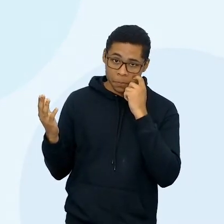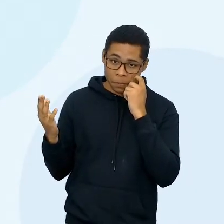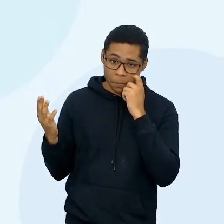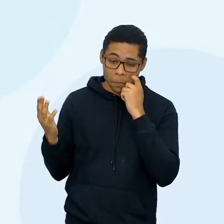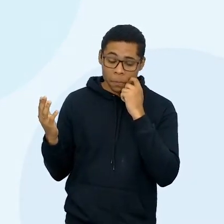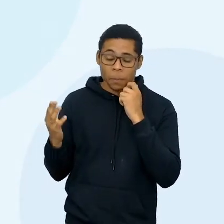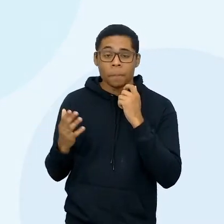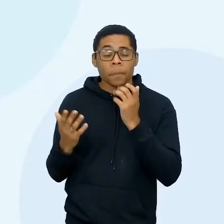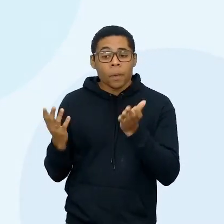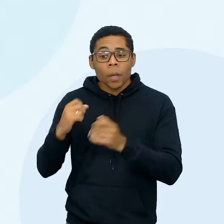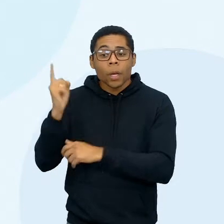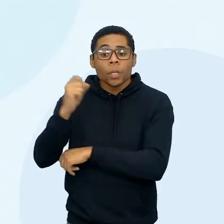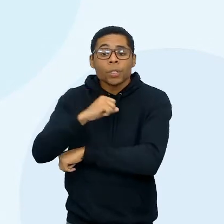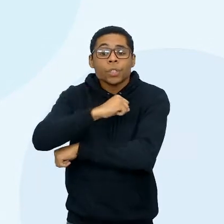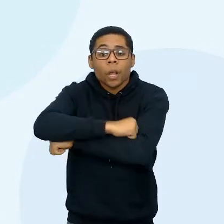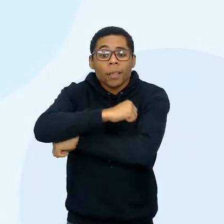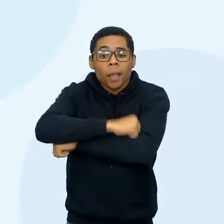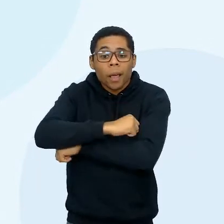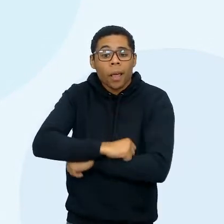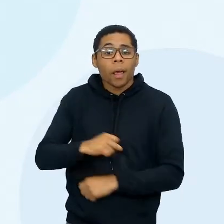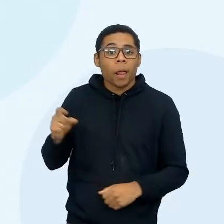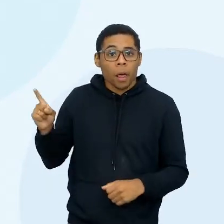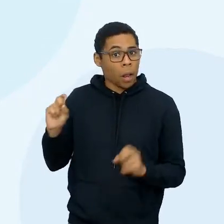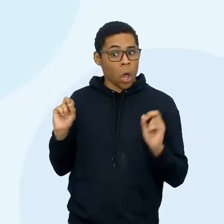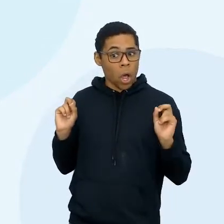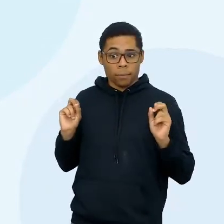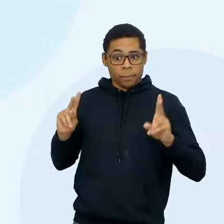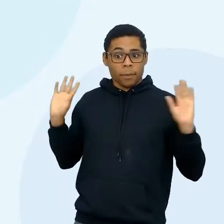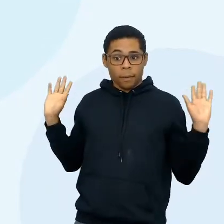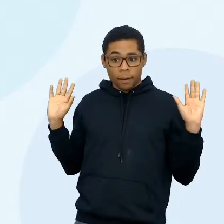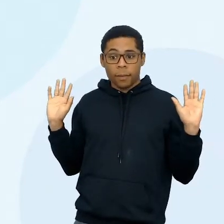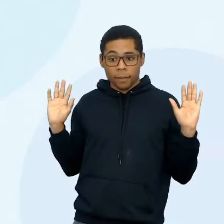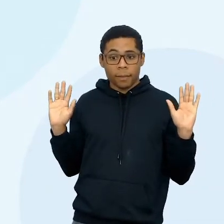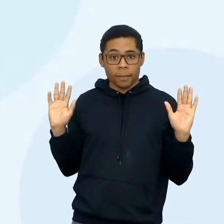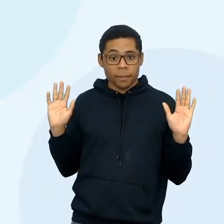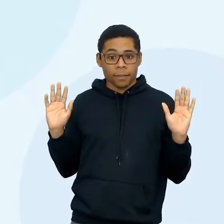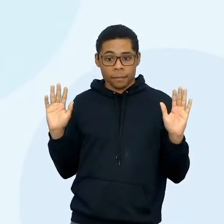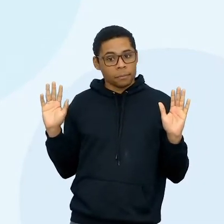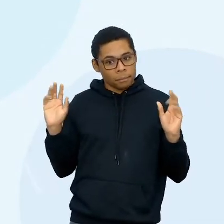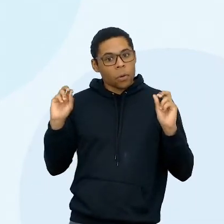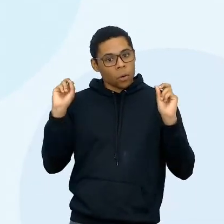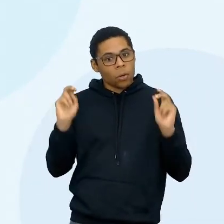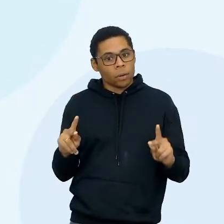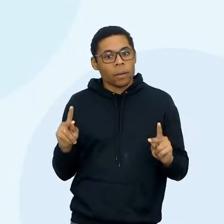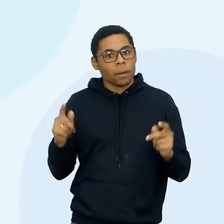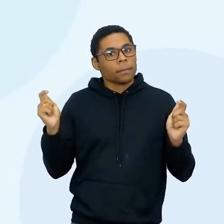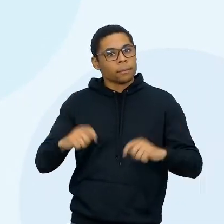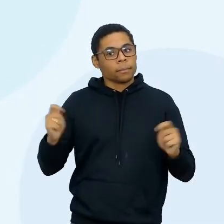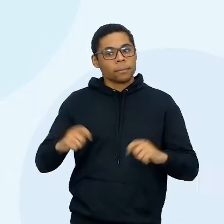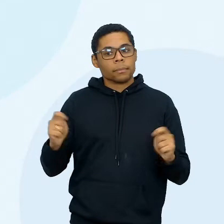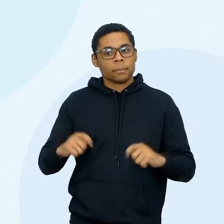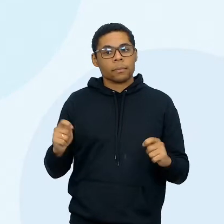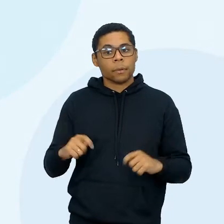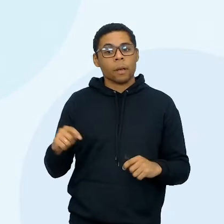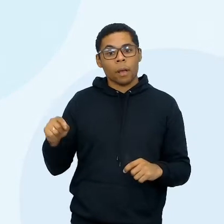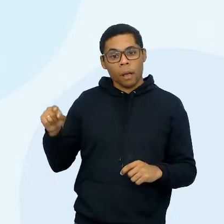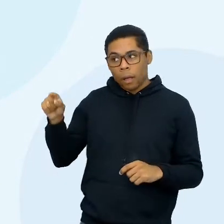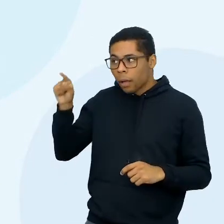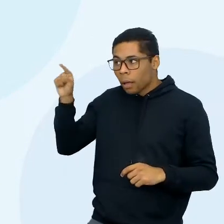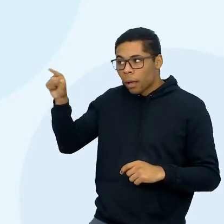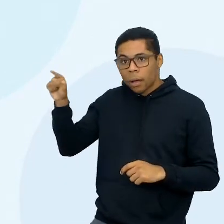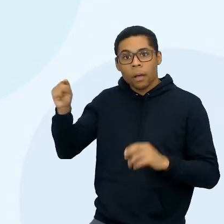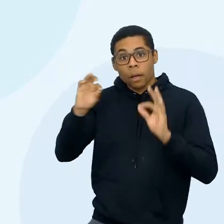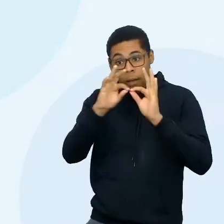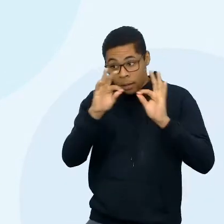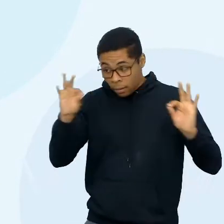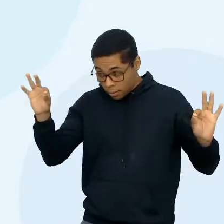Então, essa janela está ok. Ela vai dar abertura. É ela e é essa